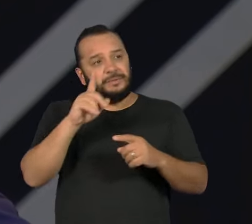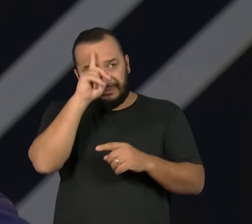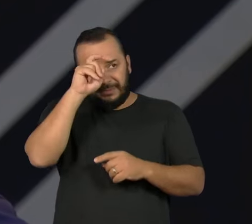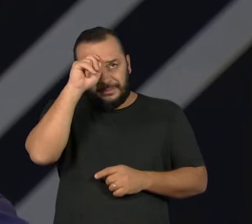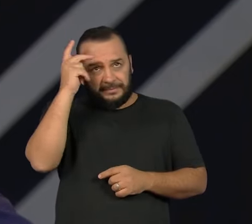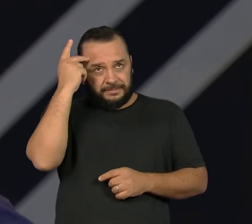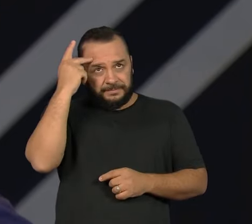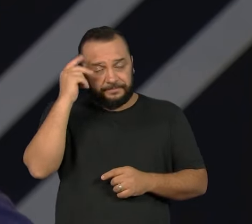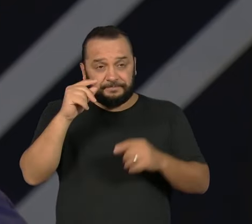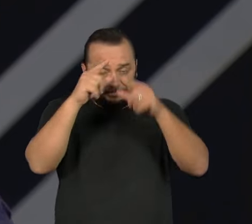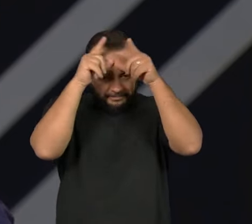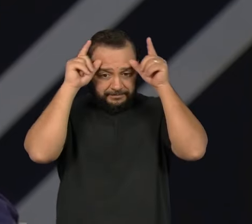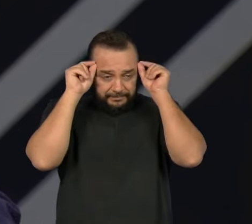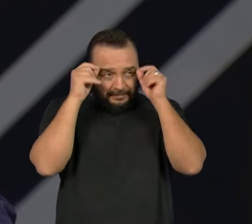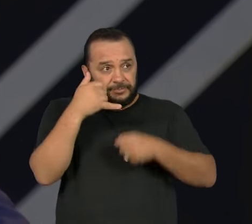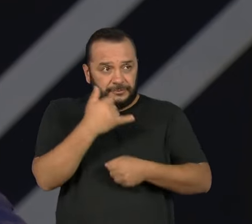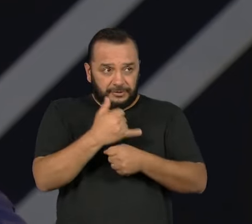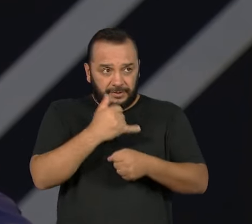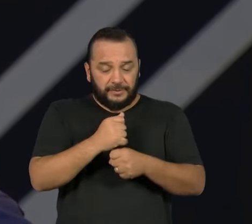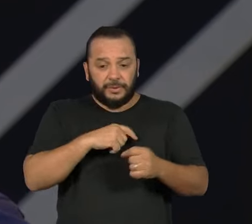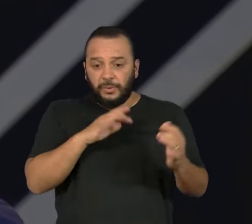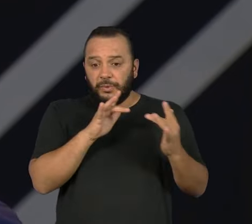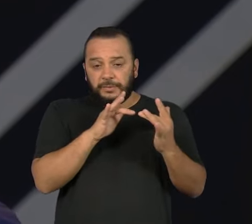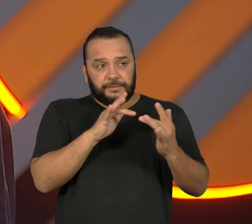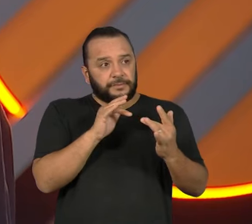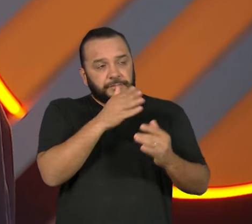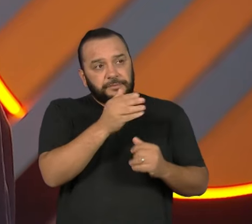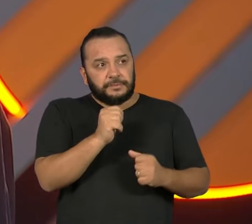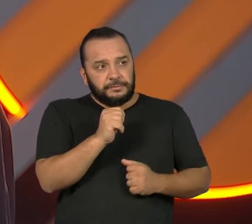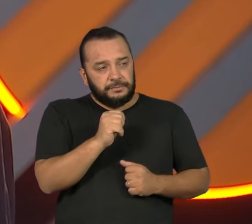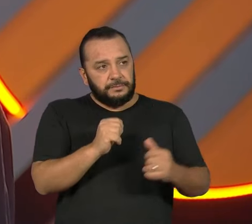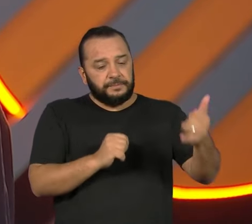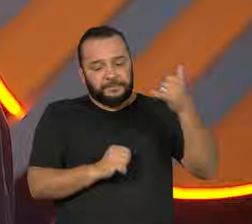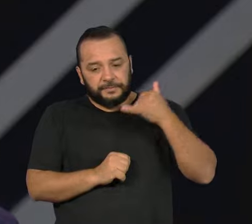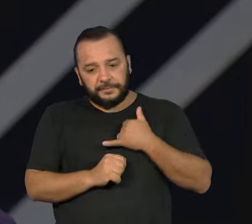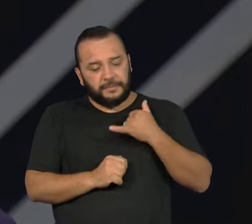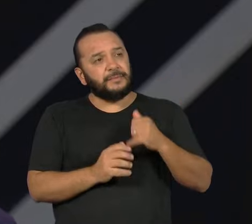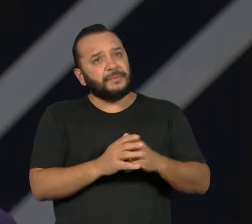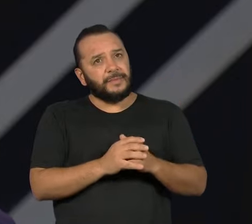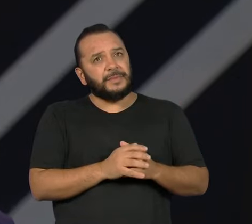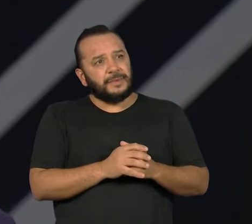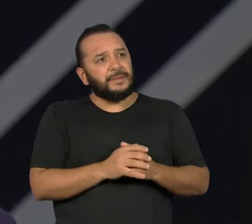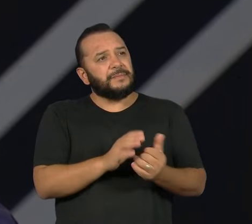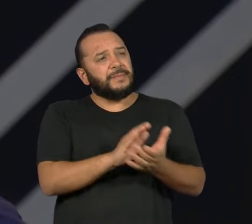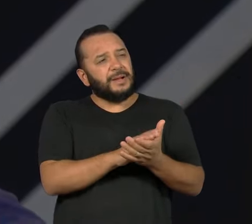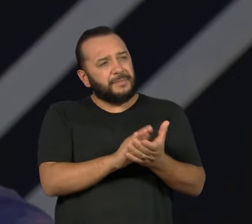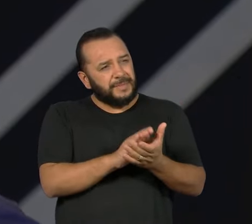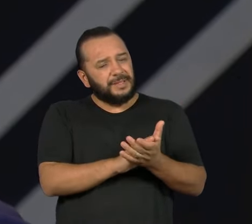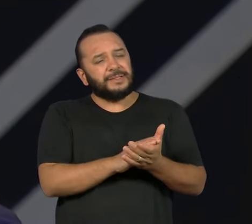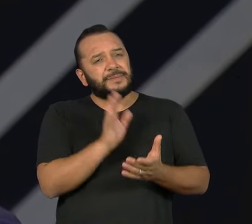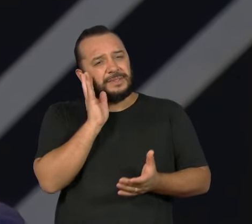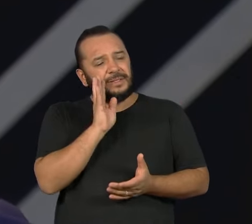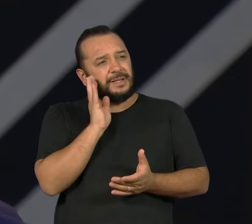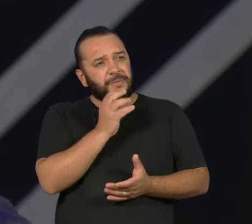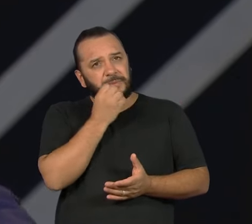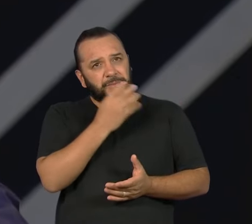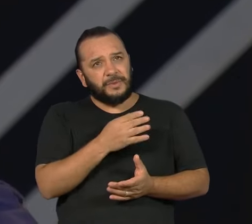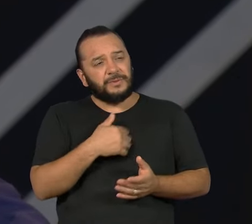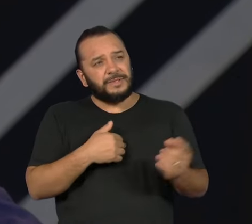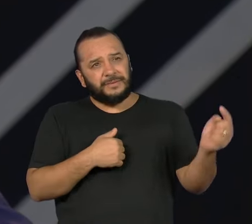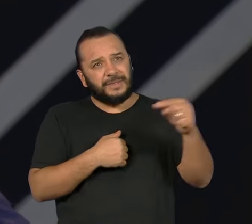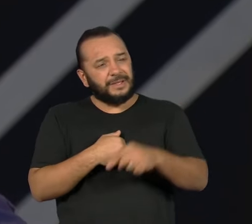enfermeira, a chefe, que era a pessoa com quem eu tinha o contato, que eu fazia todo o procedimento, me ligou, falou, Dericão, parabéns, foi muito legal, nossa, que bacana, quando você vem